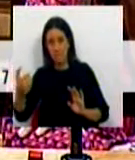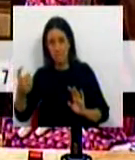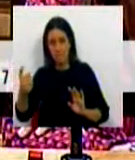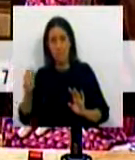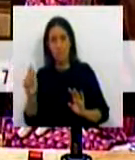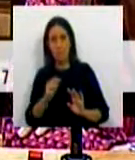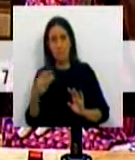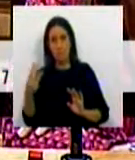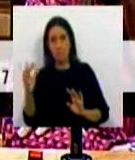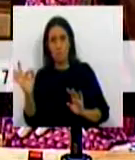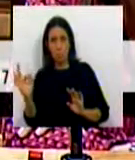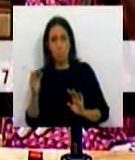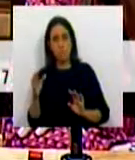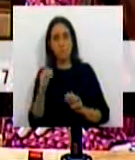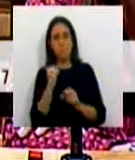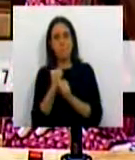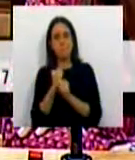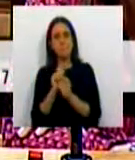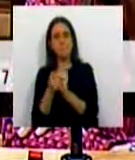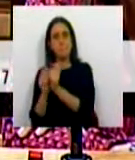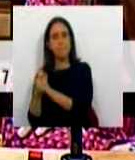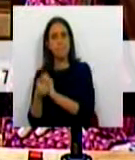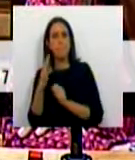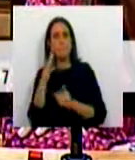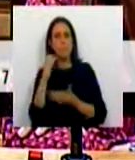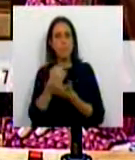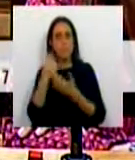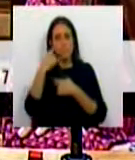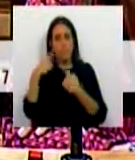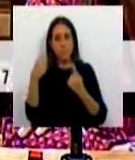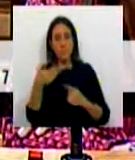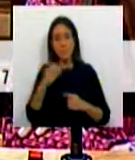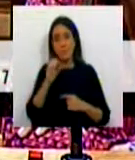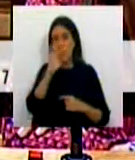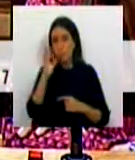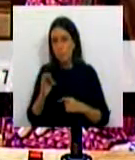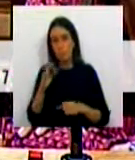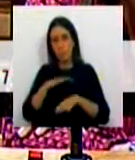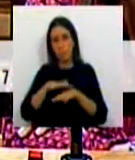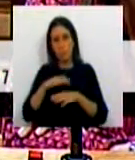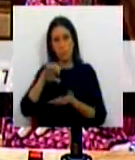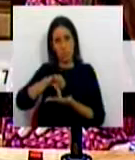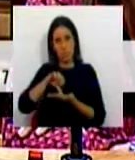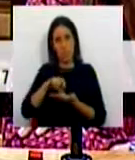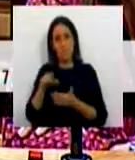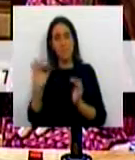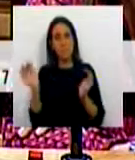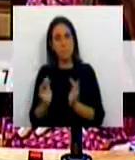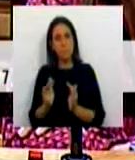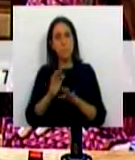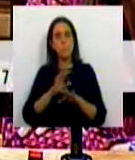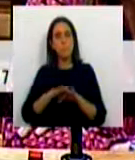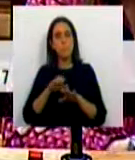emprego nas administrações públicas, sendo que 70% deste valor foi na administração central. Esta diminuição verificou-se em